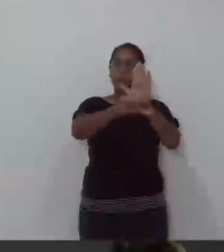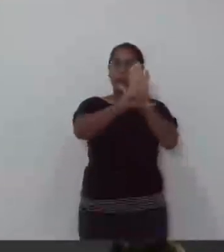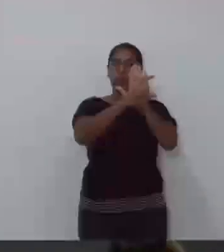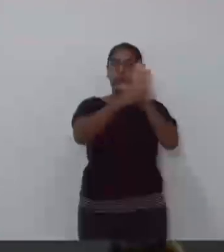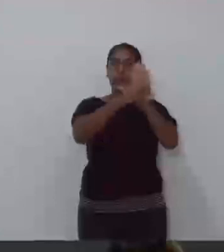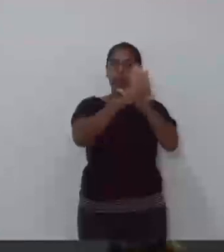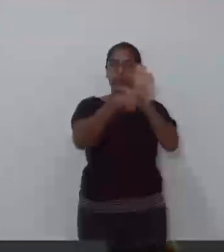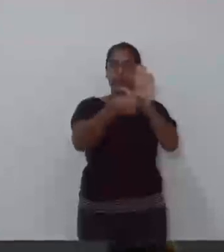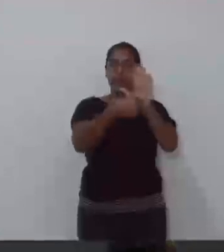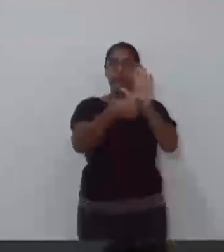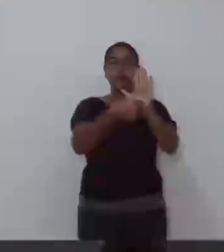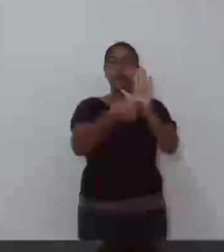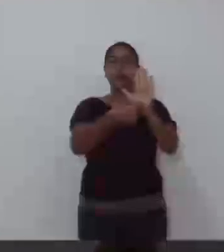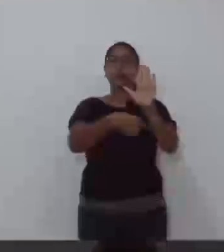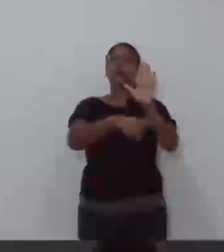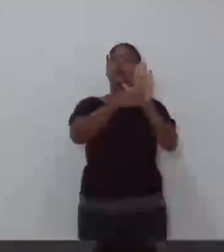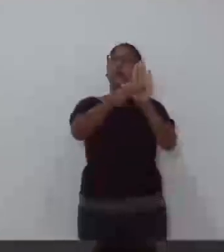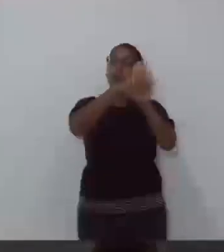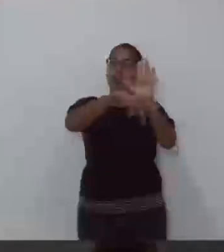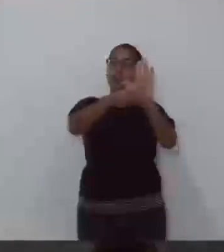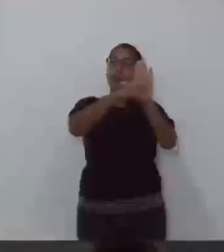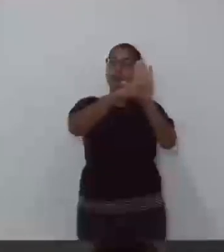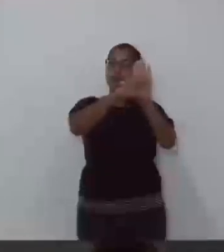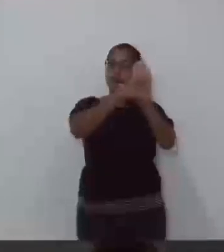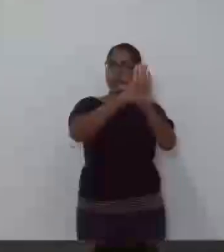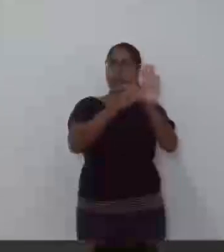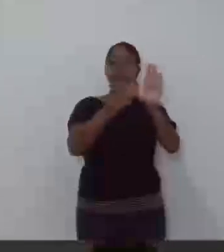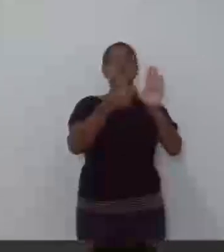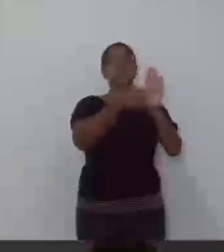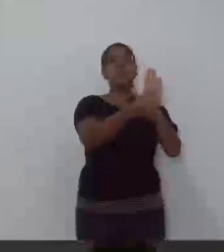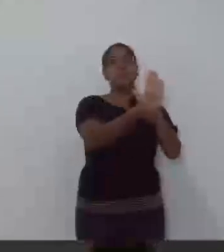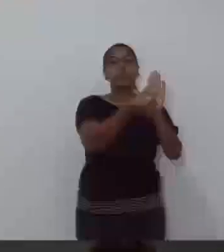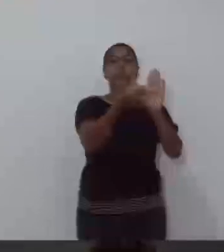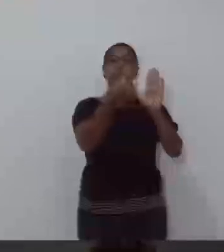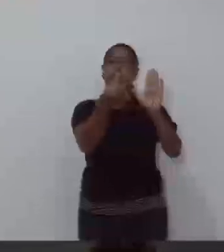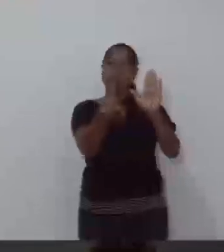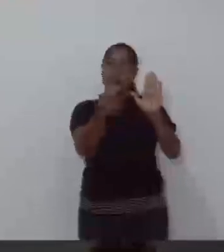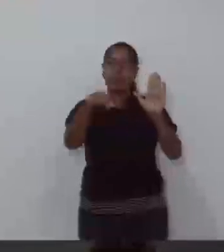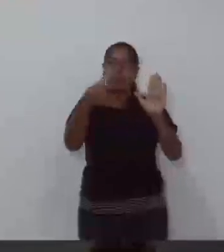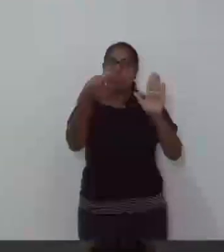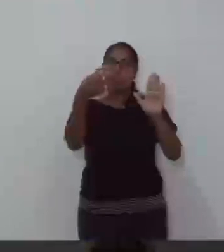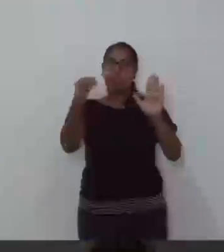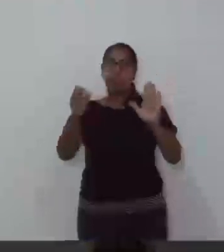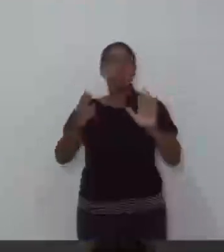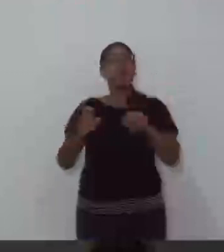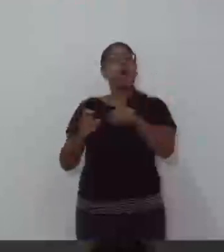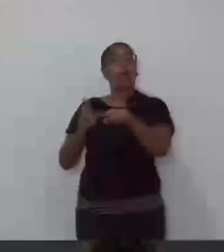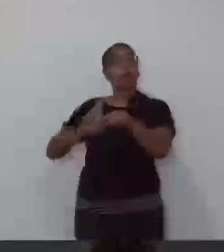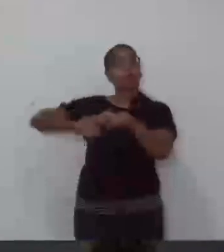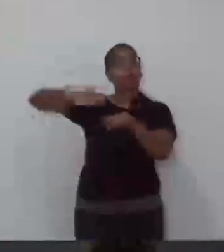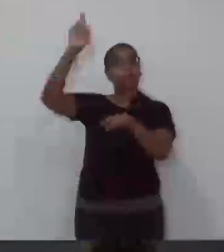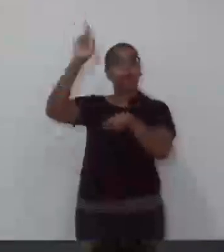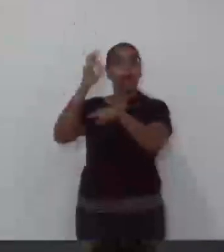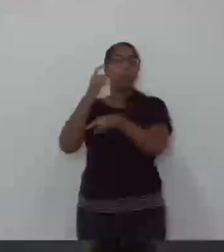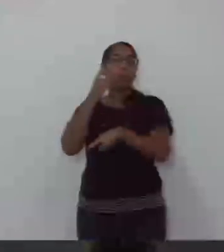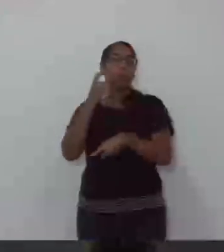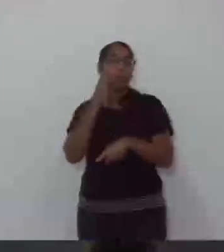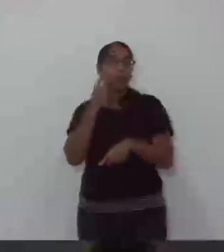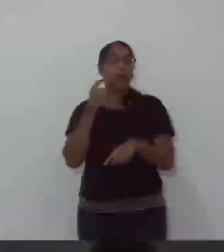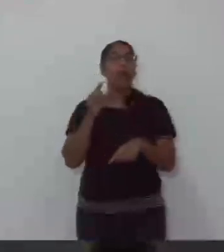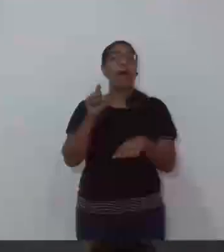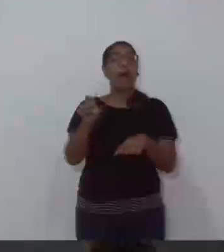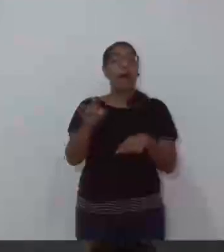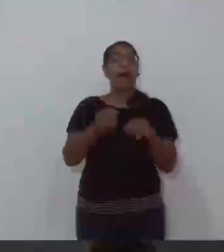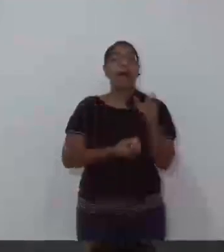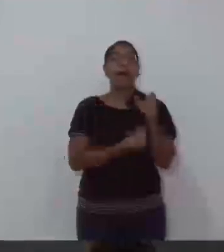Decreto Legislativo. Projeto de Decreto Legislativo no 116/2019, de autoria do vereador Edu Gelme. Dispõe sobre a criação da